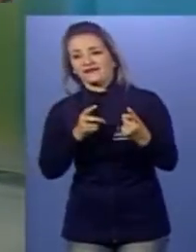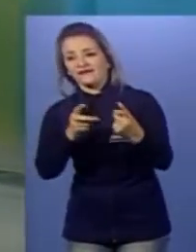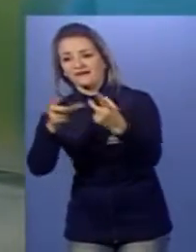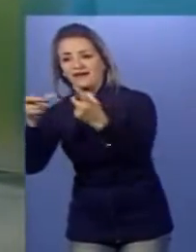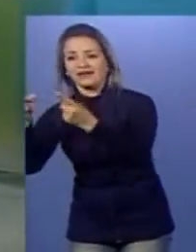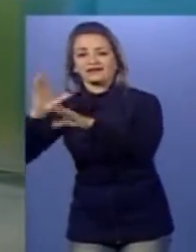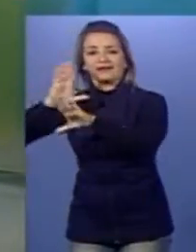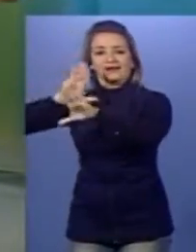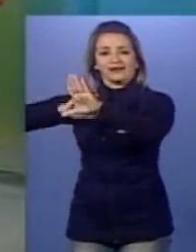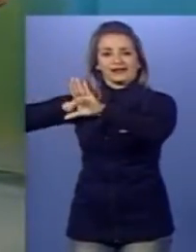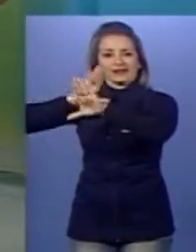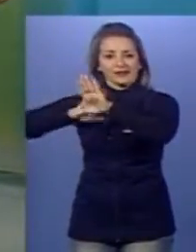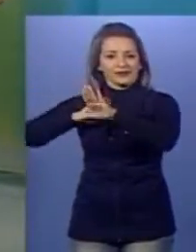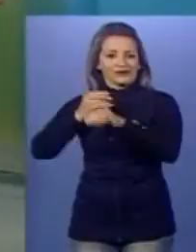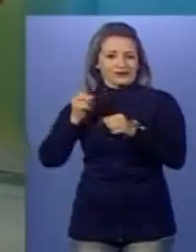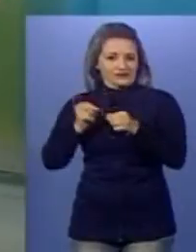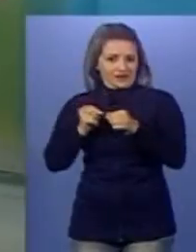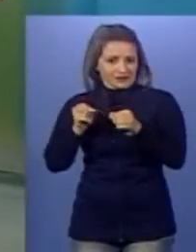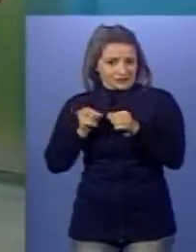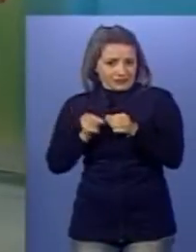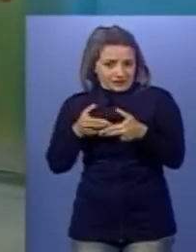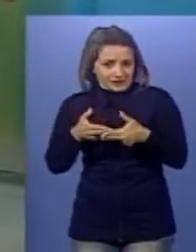carro roubado